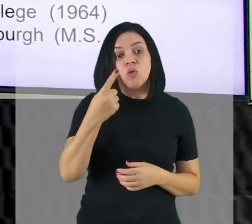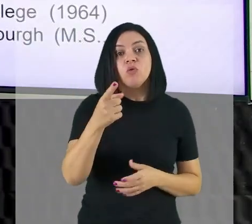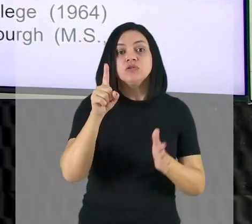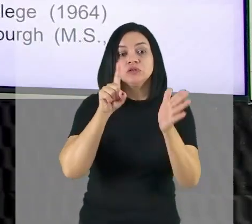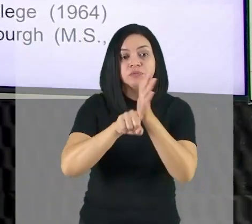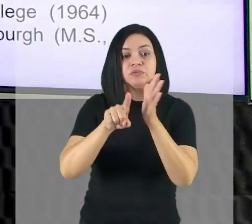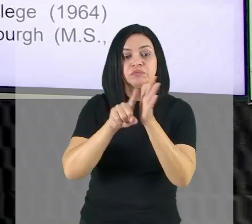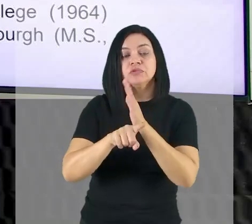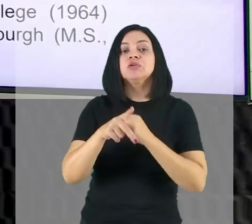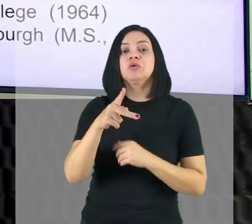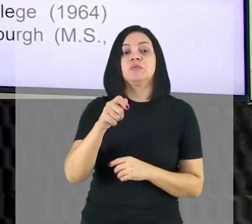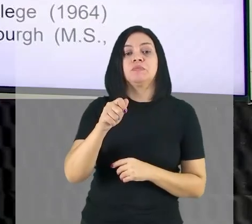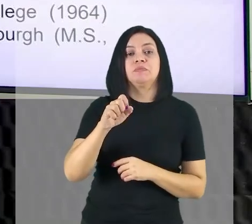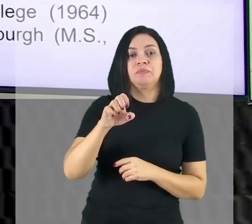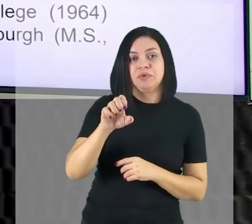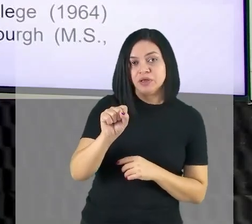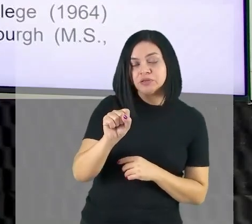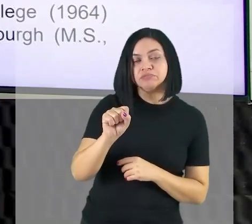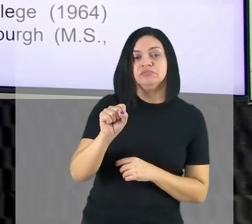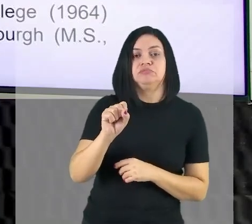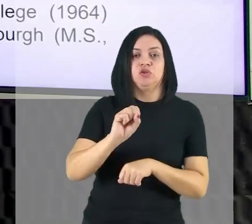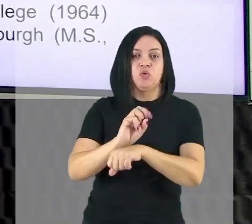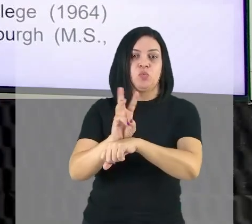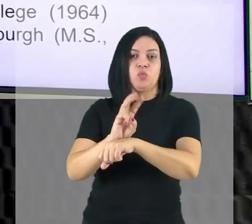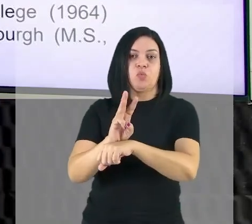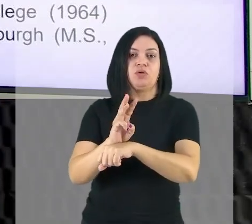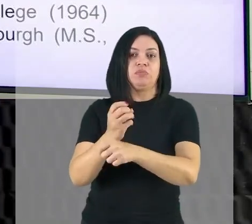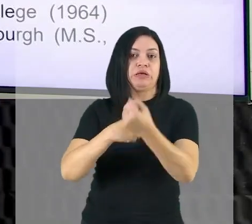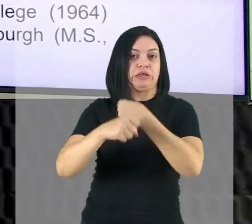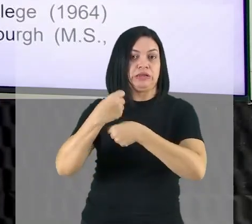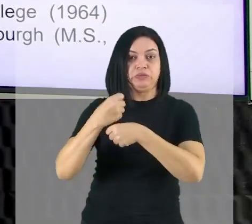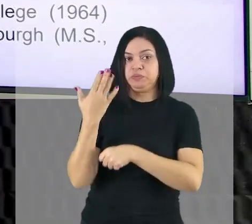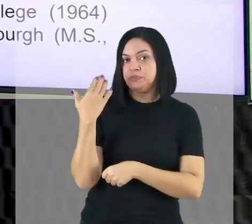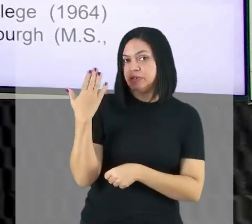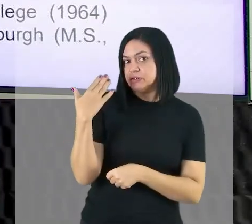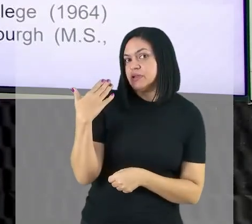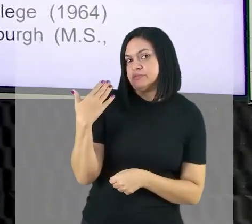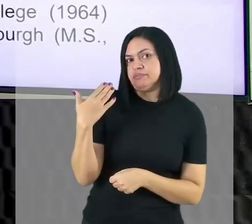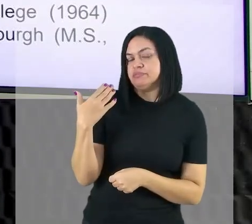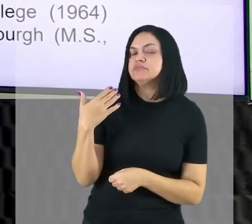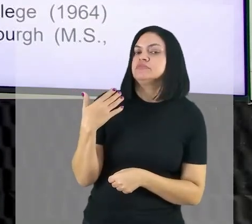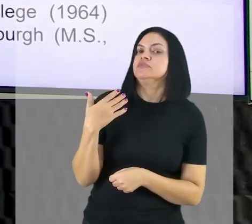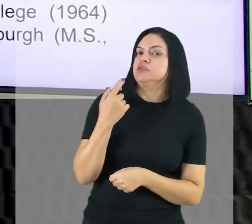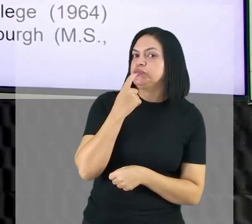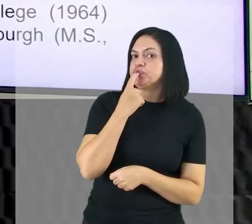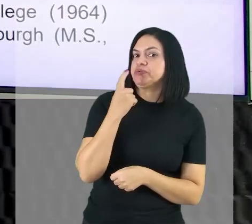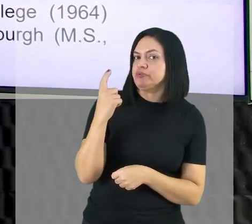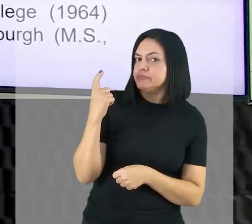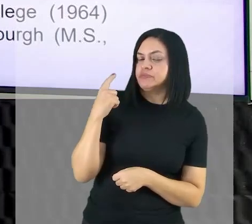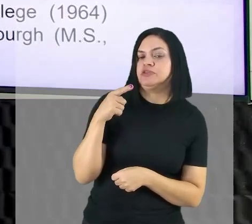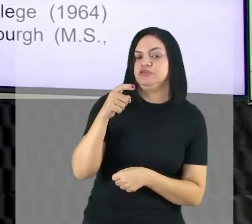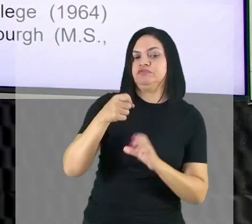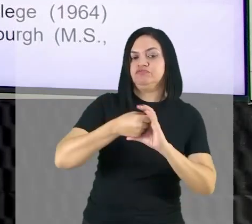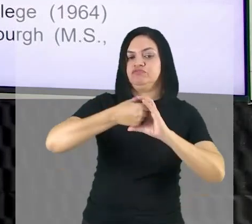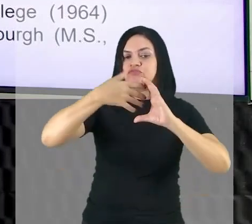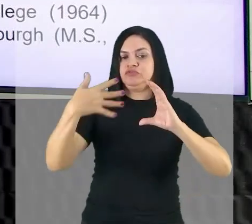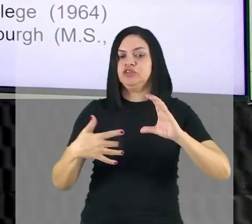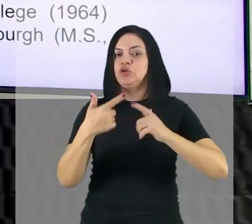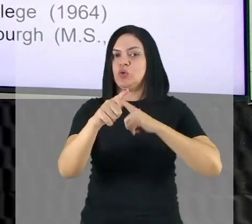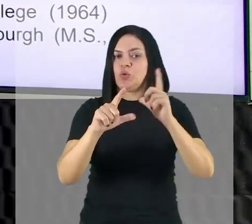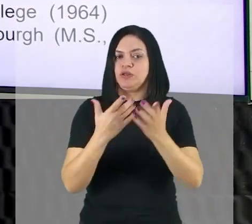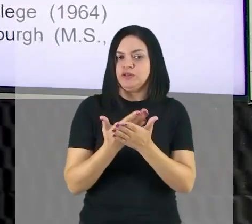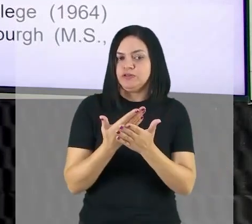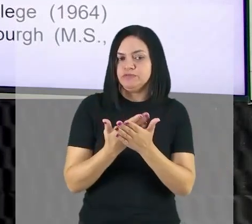do Paisuema mais recente, ano passado. E aí vocês vão observar uma daquelas características que eu venho destacando para vocês em outras